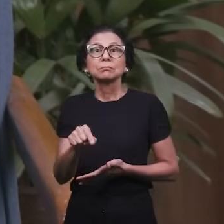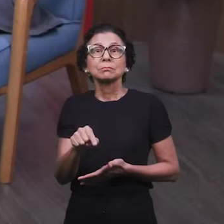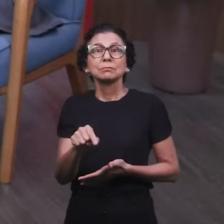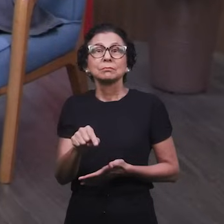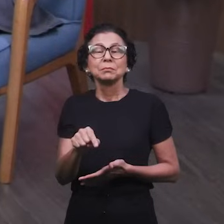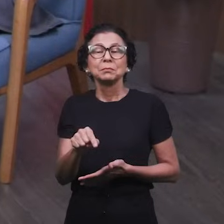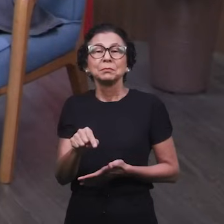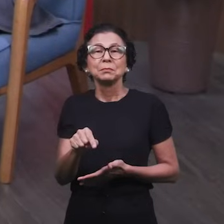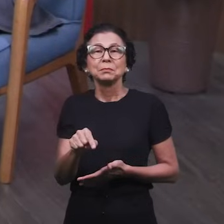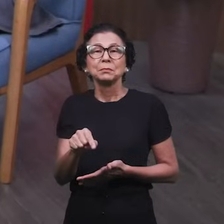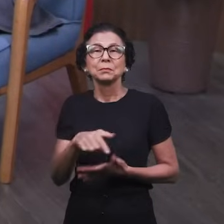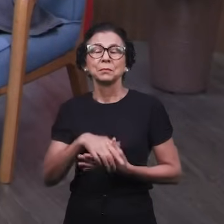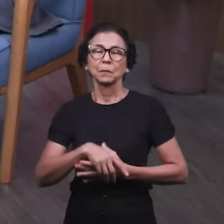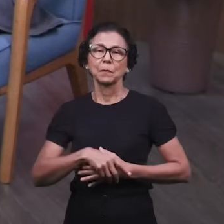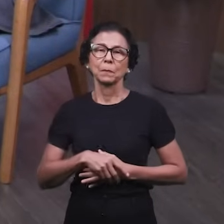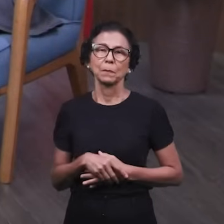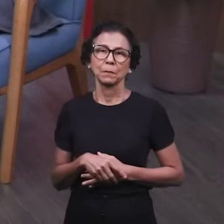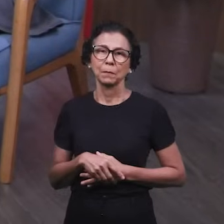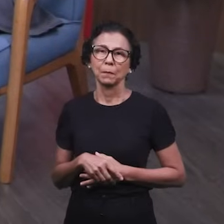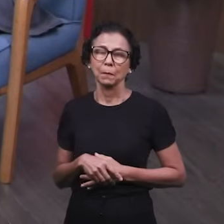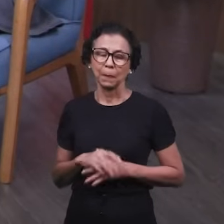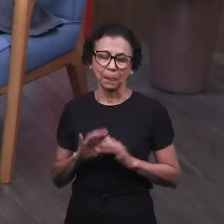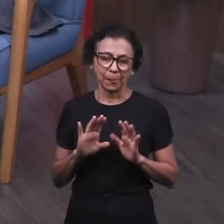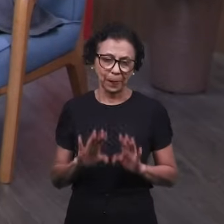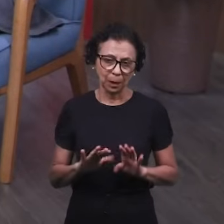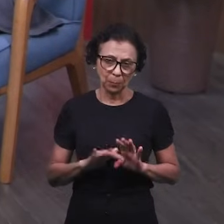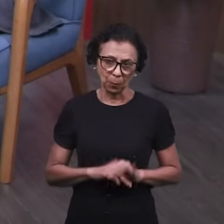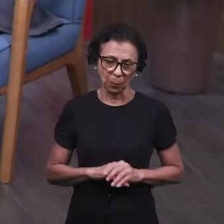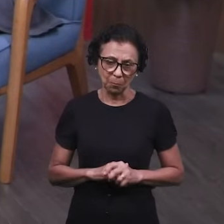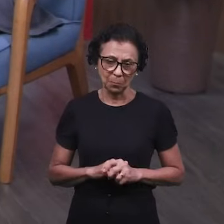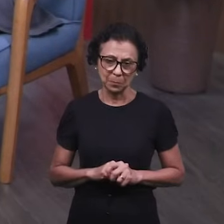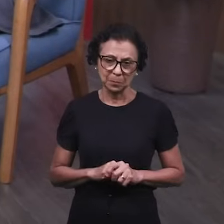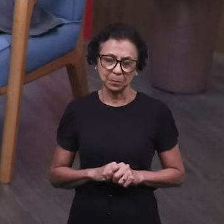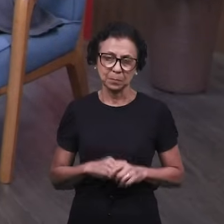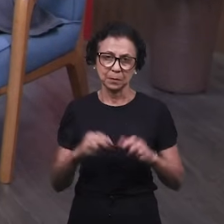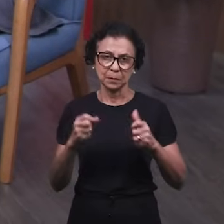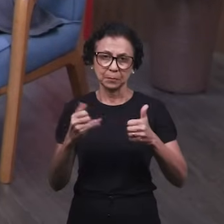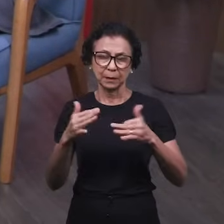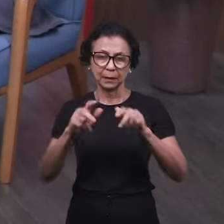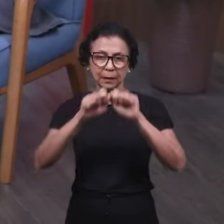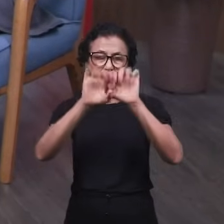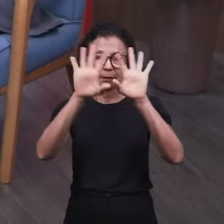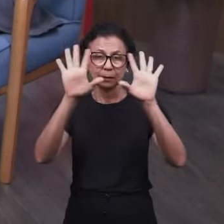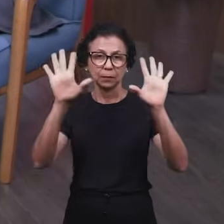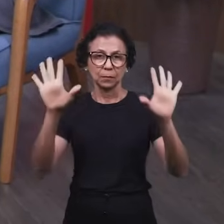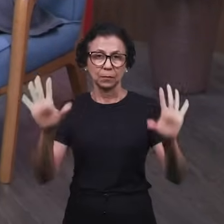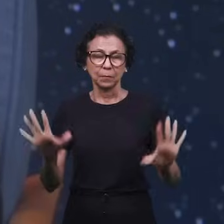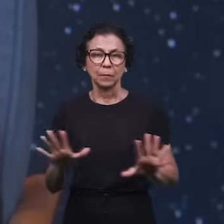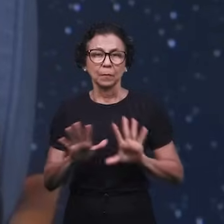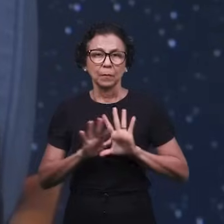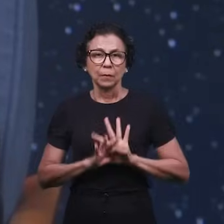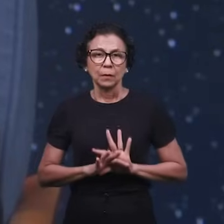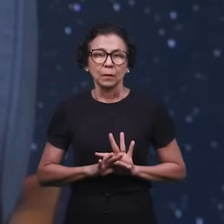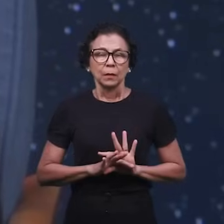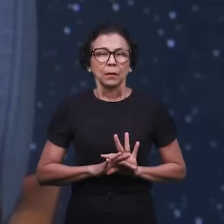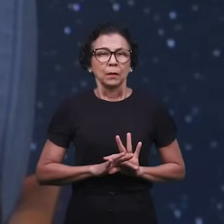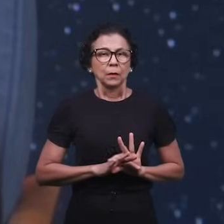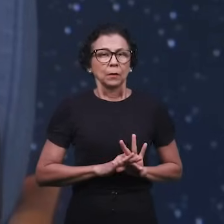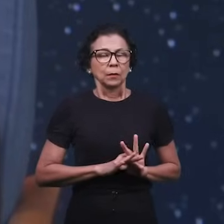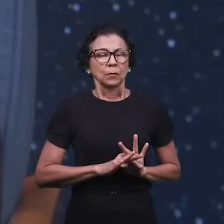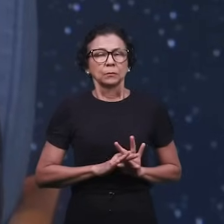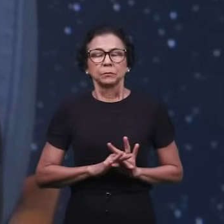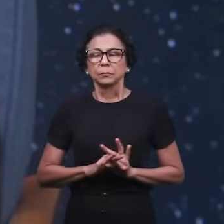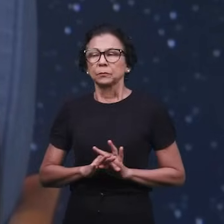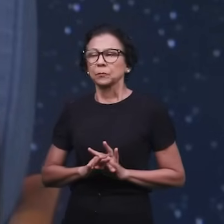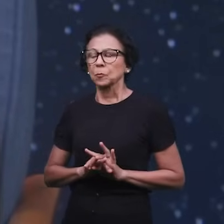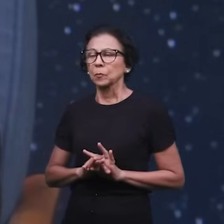Bem, o socorro, isso tem que ficar muito claro. O socorro que o homem precisa,